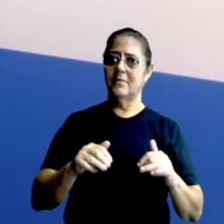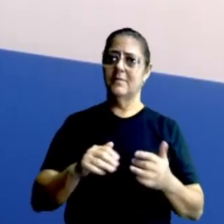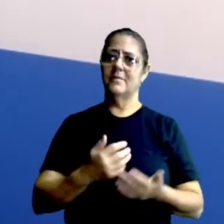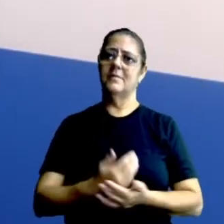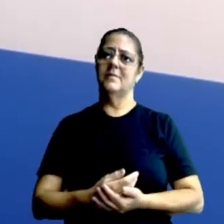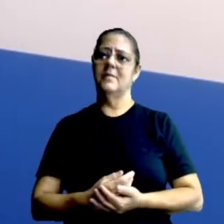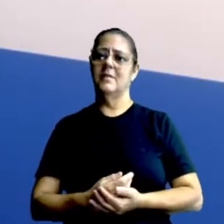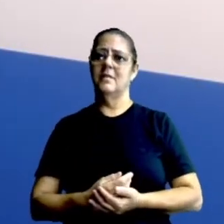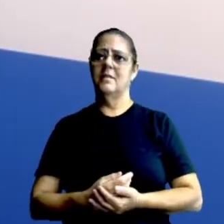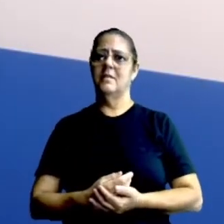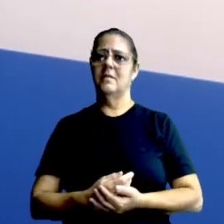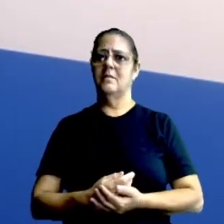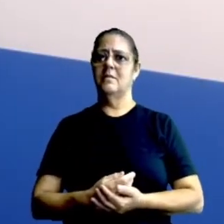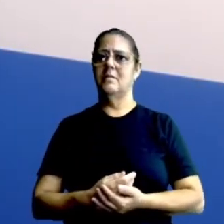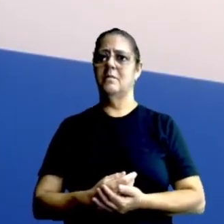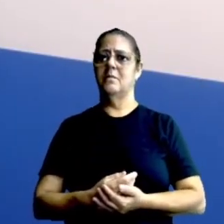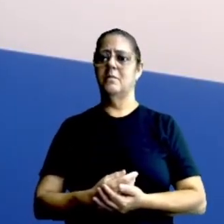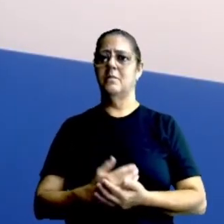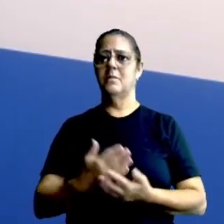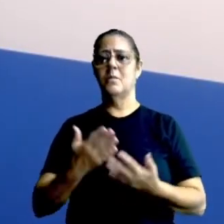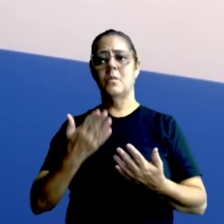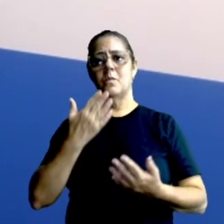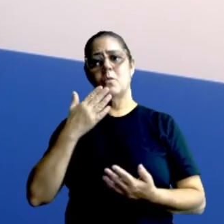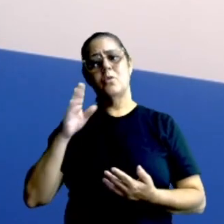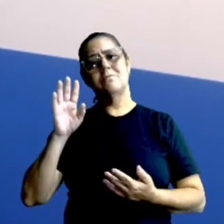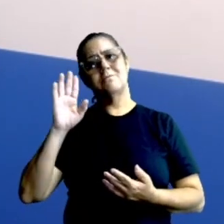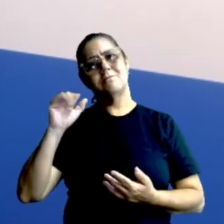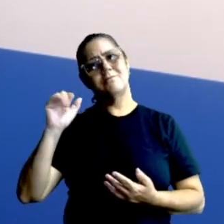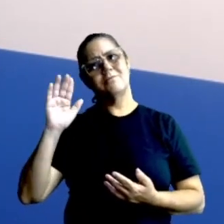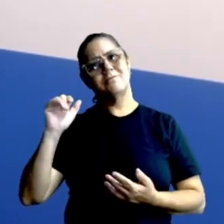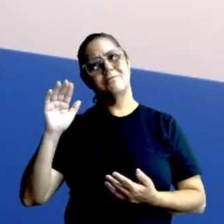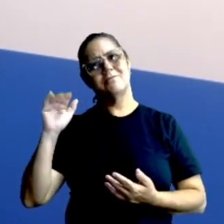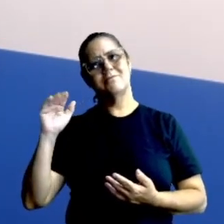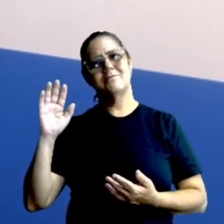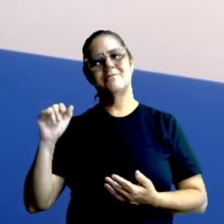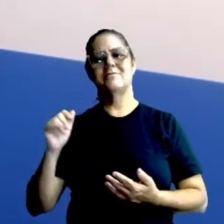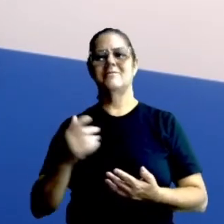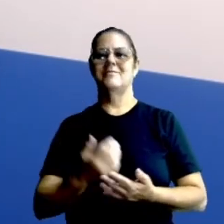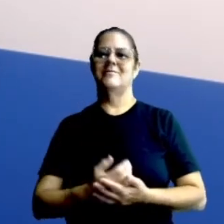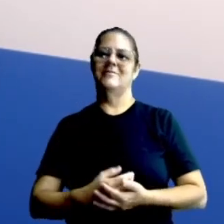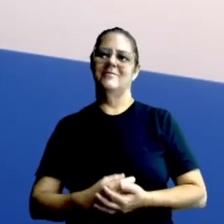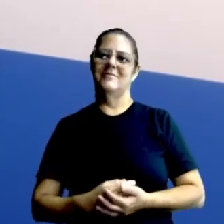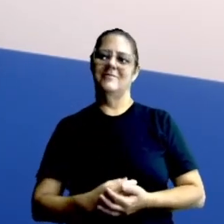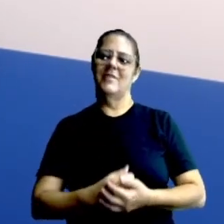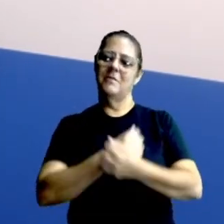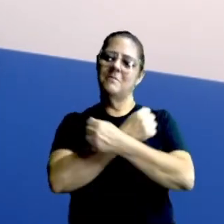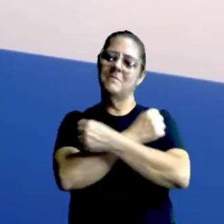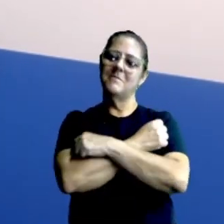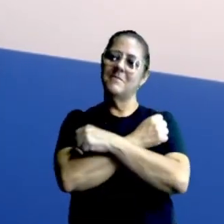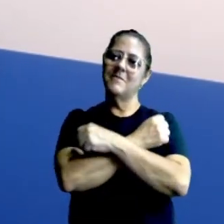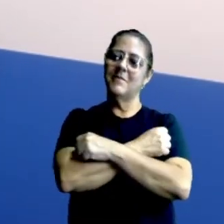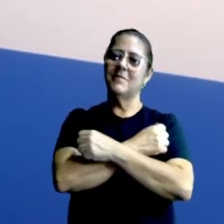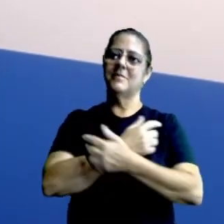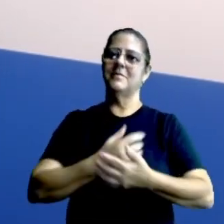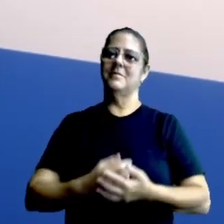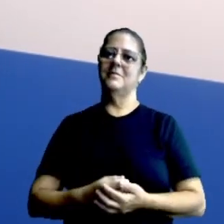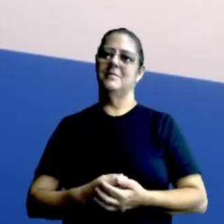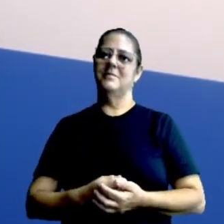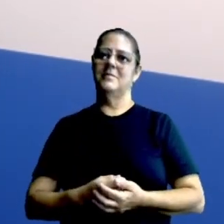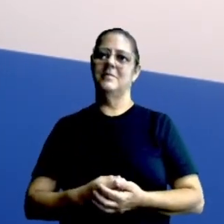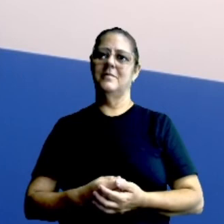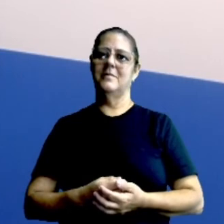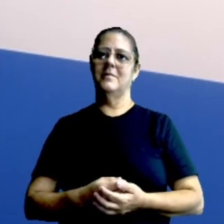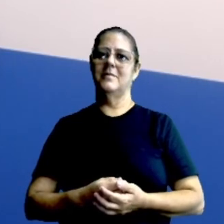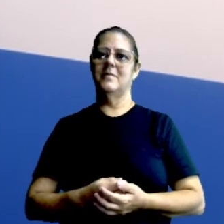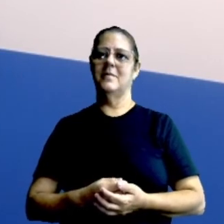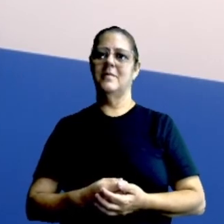aula de língua inglesa deixando para vocês o meu quis e o meu Rubi meu beijo e um abraço e de sair do que